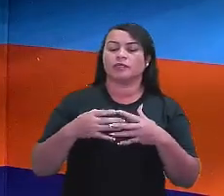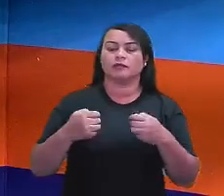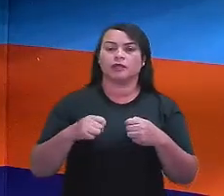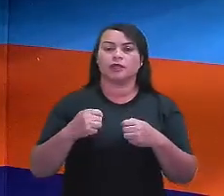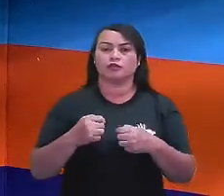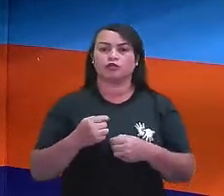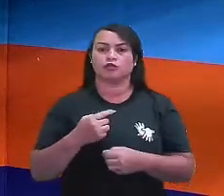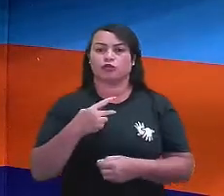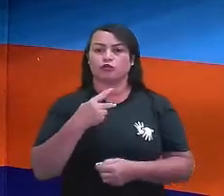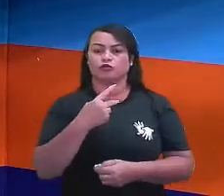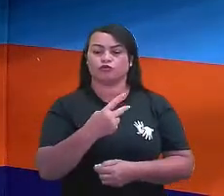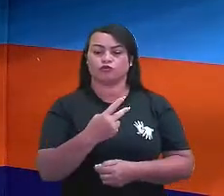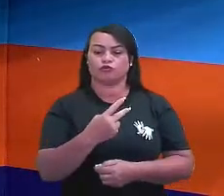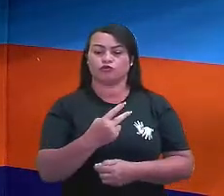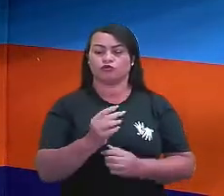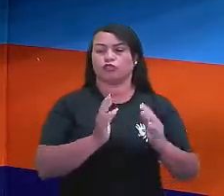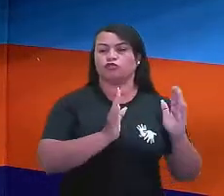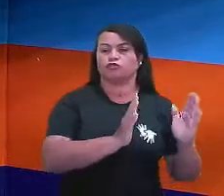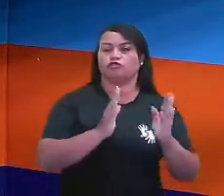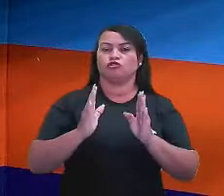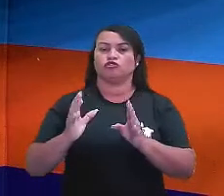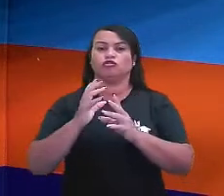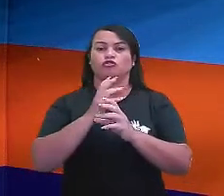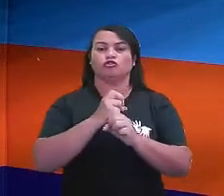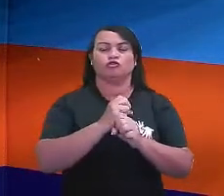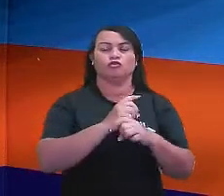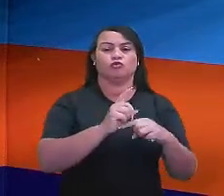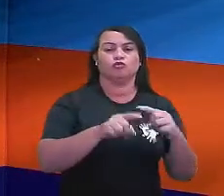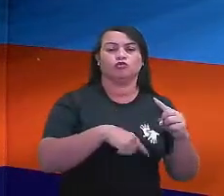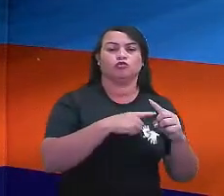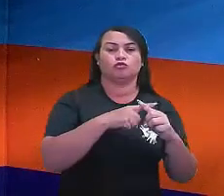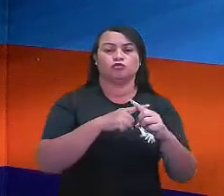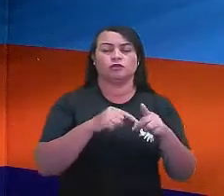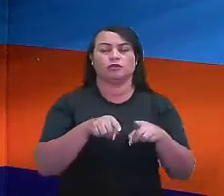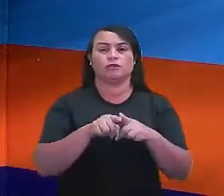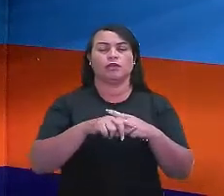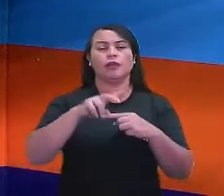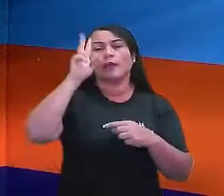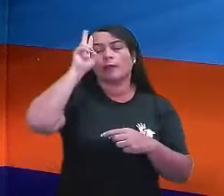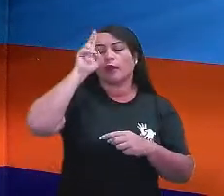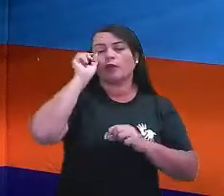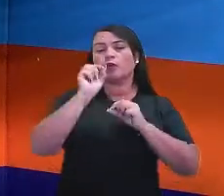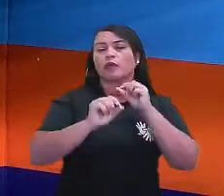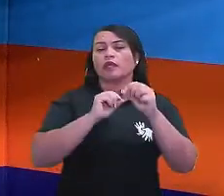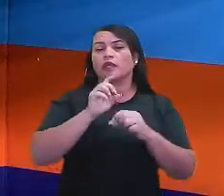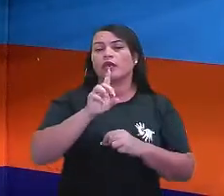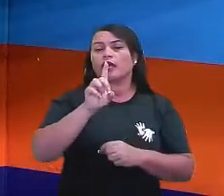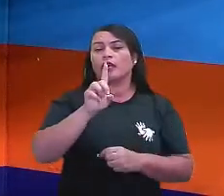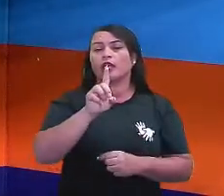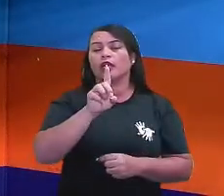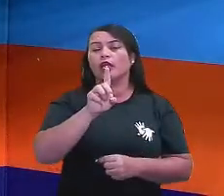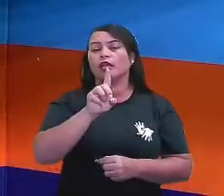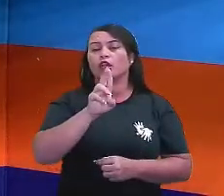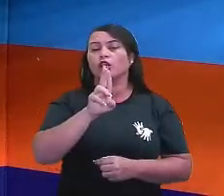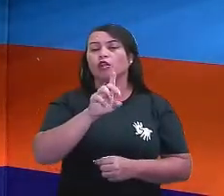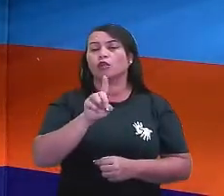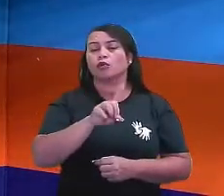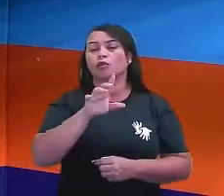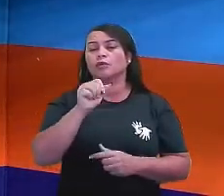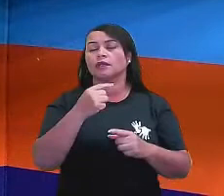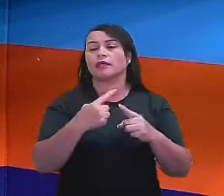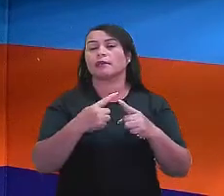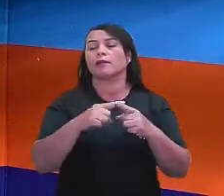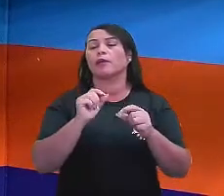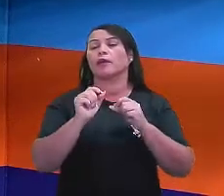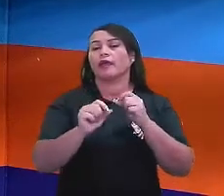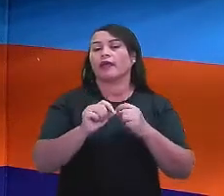duas continhas diferentes, precisou lembrar o que é dúzia, o que é dezena, mas é bom que a gente vai revisando aqui os nossos